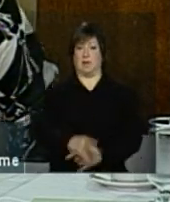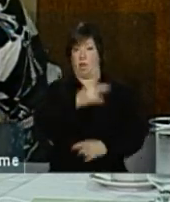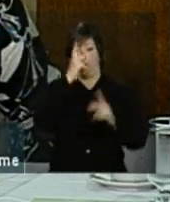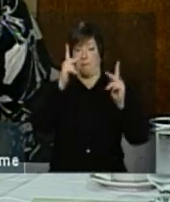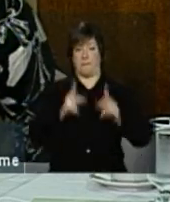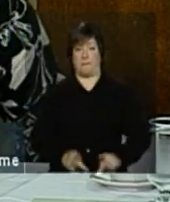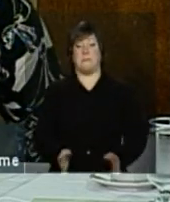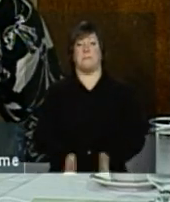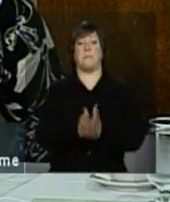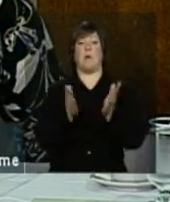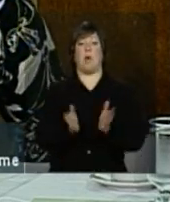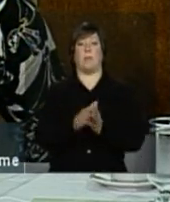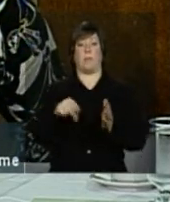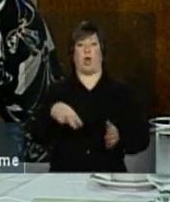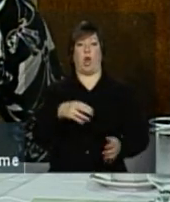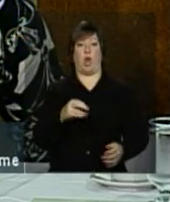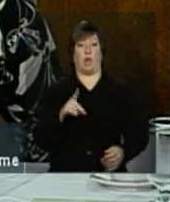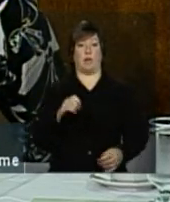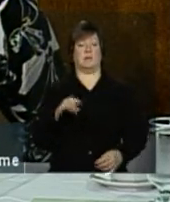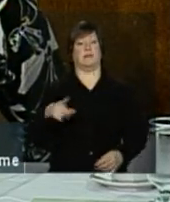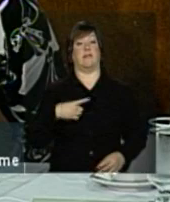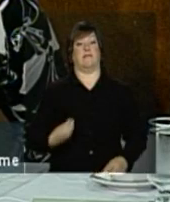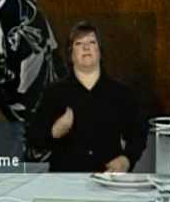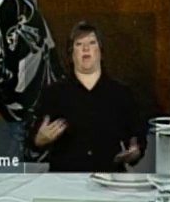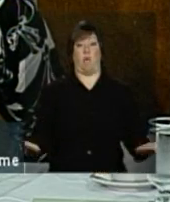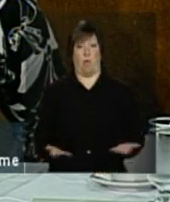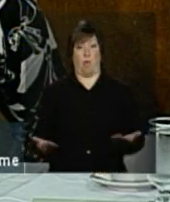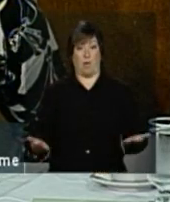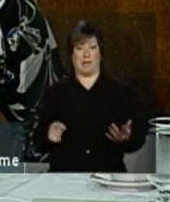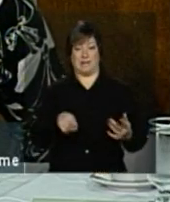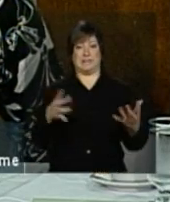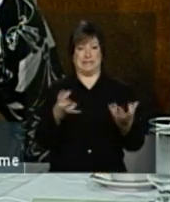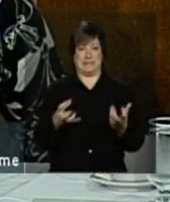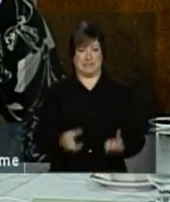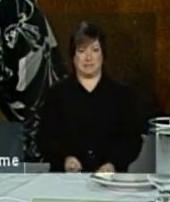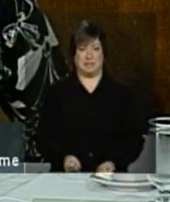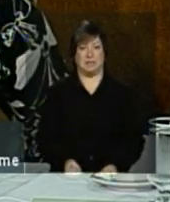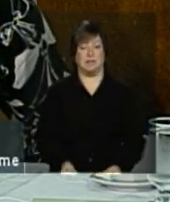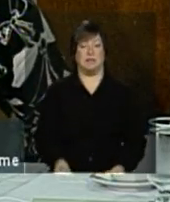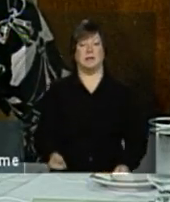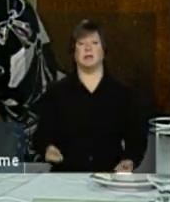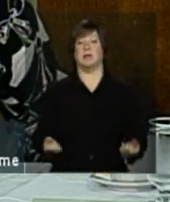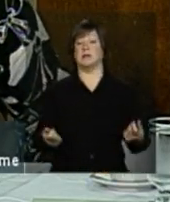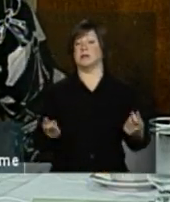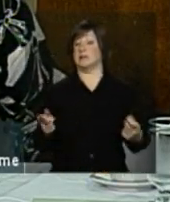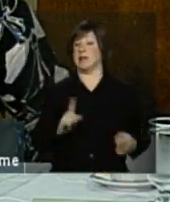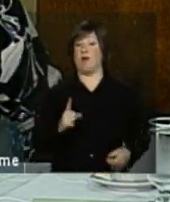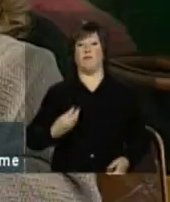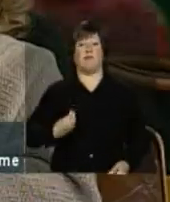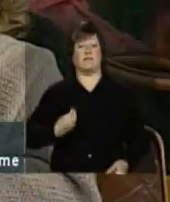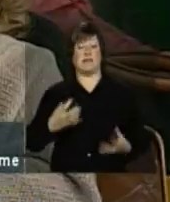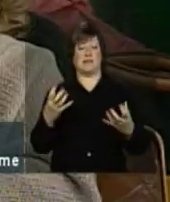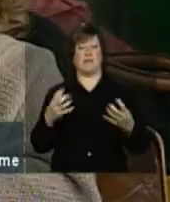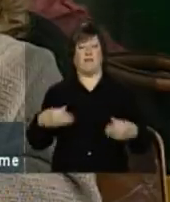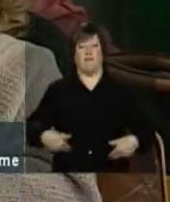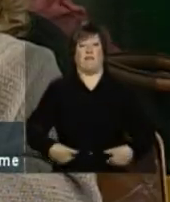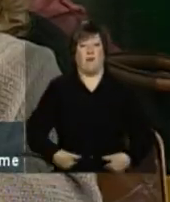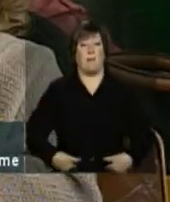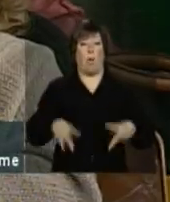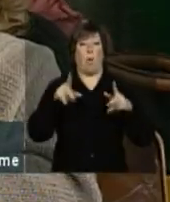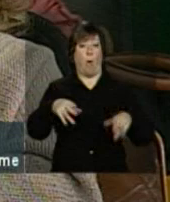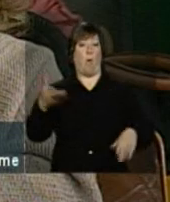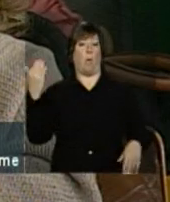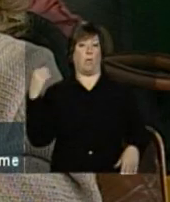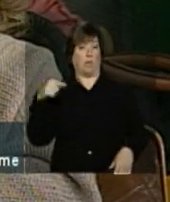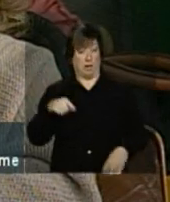Nordeste que tá vivendo a seca hoje não esteja passando fome Como passou noutros períodos uma delas de fato é